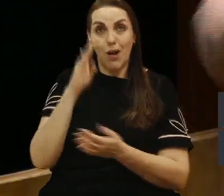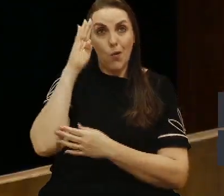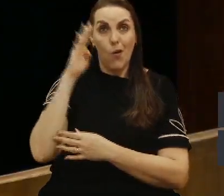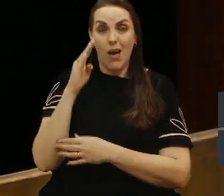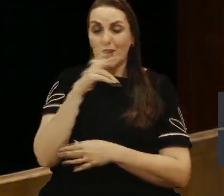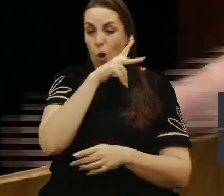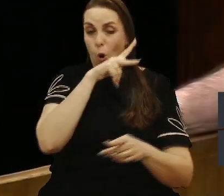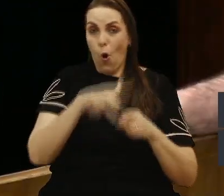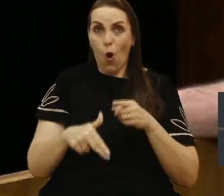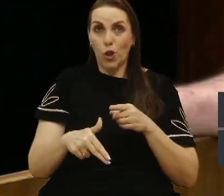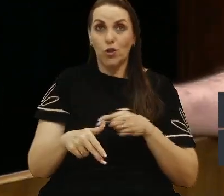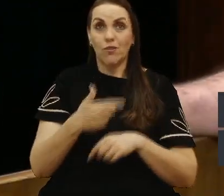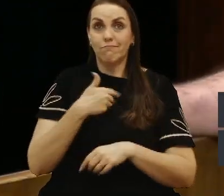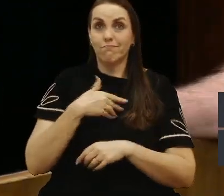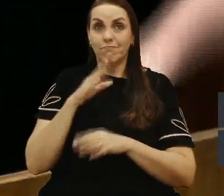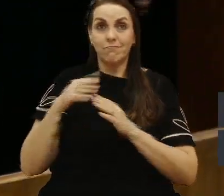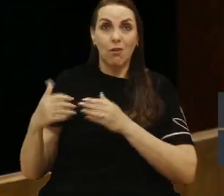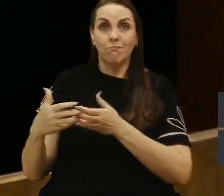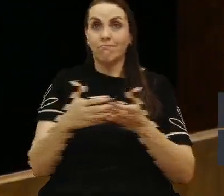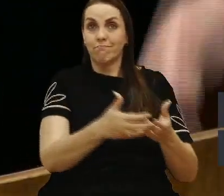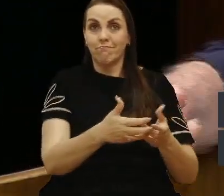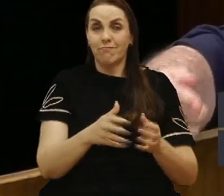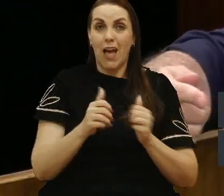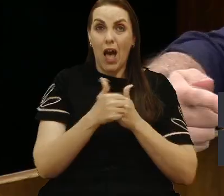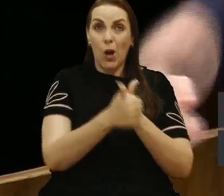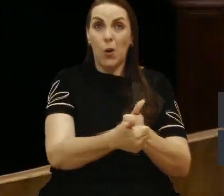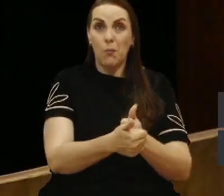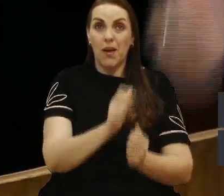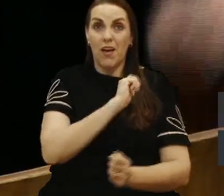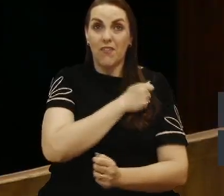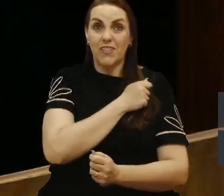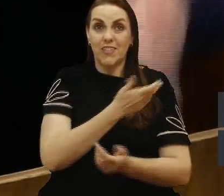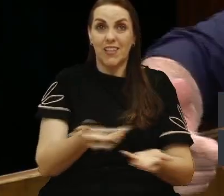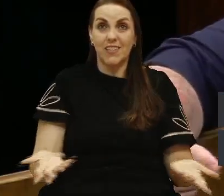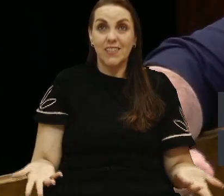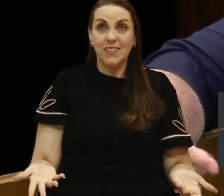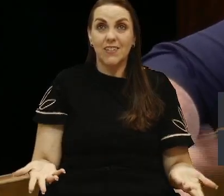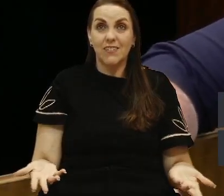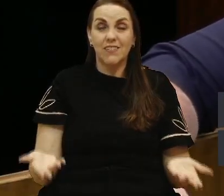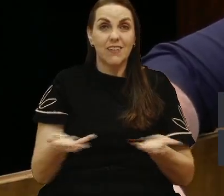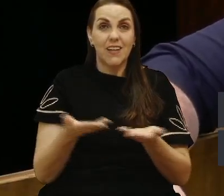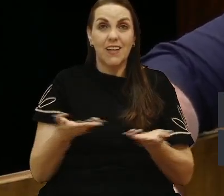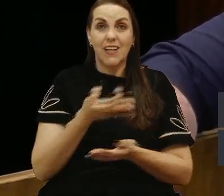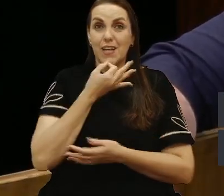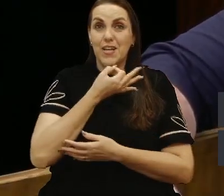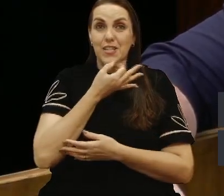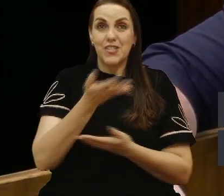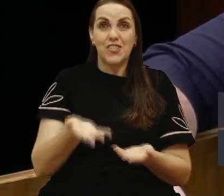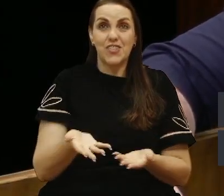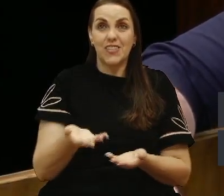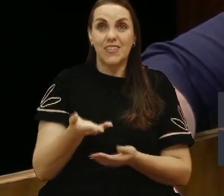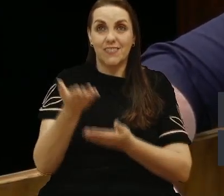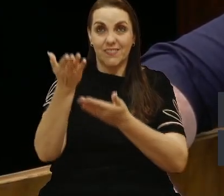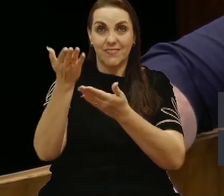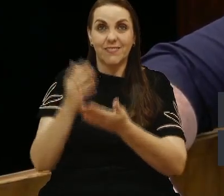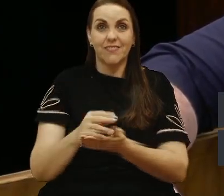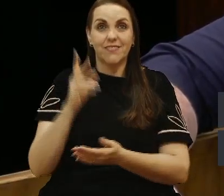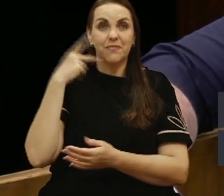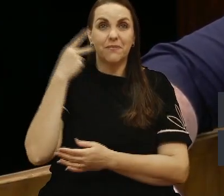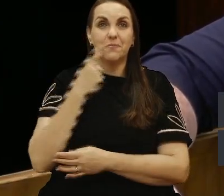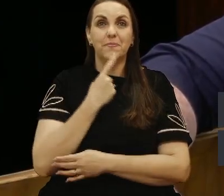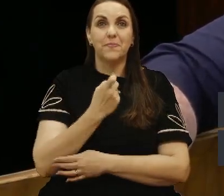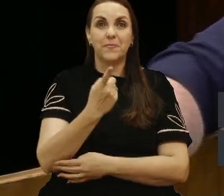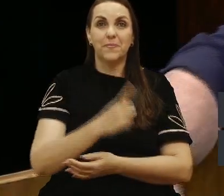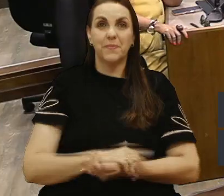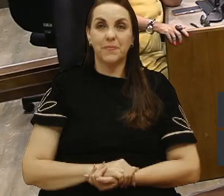viatura da Guarda para apoiar a fiscalização. Olha o ponto que nós chegamos em Caxias do Sul. Sua parte, vereadora Rose.